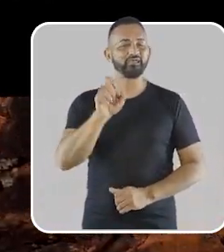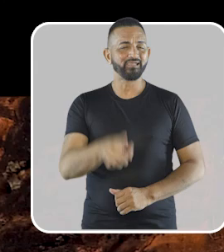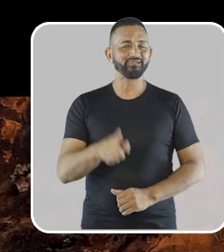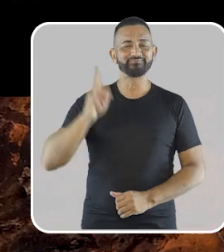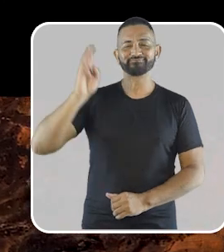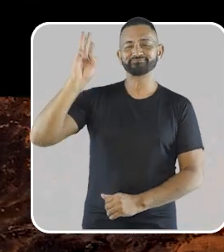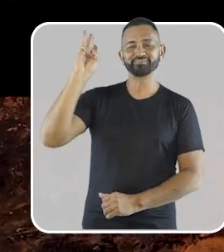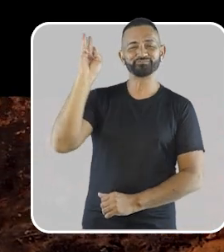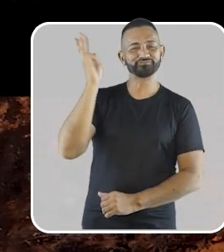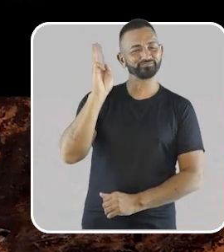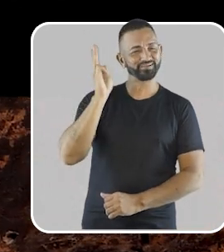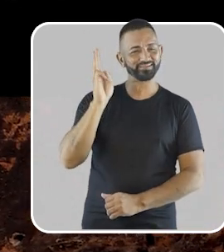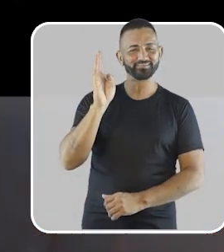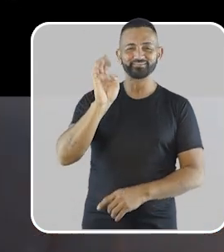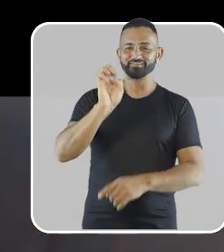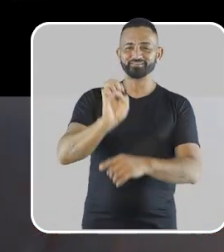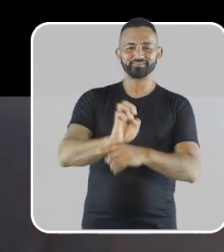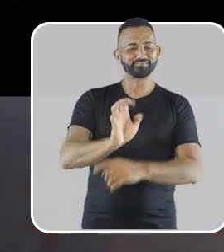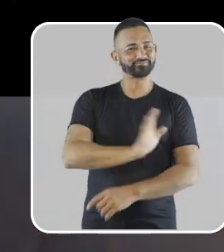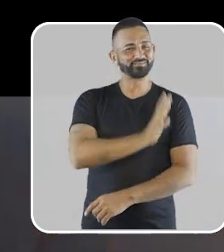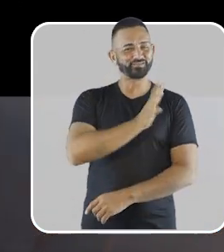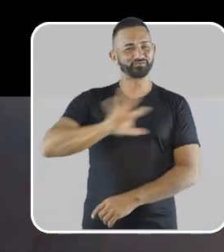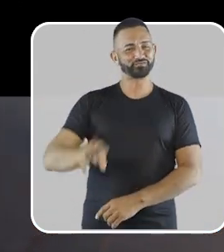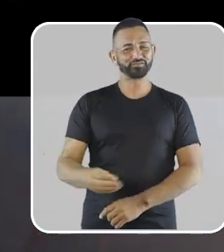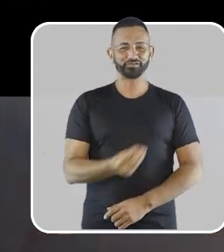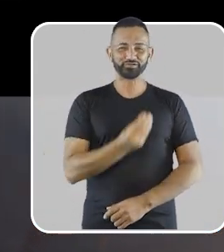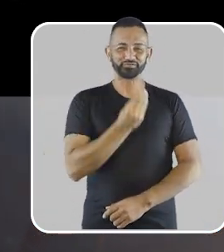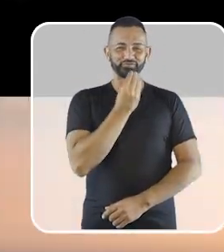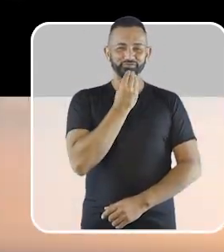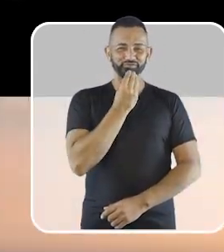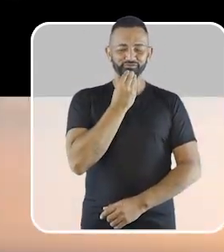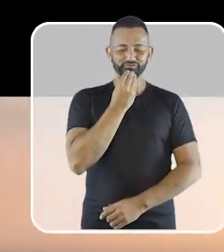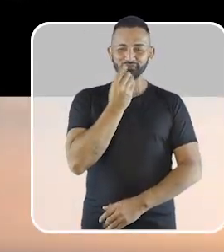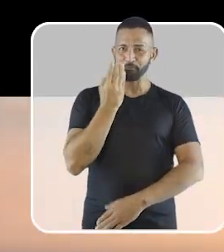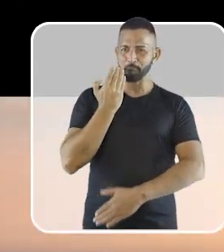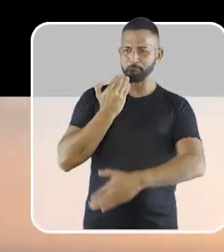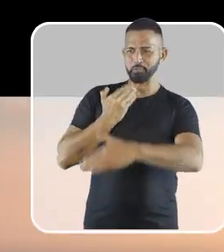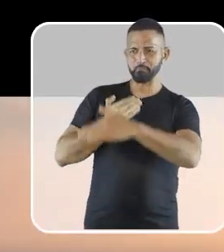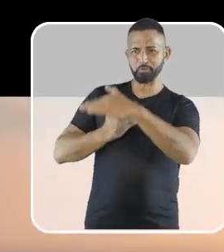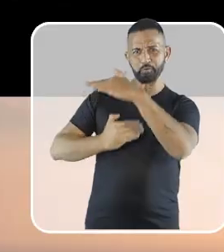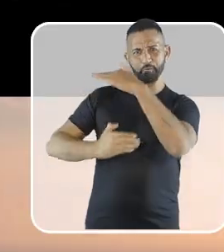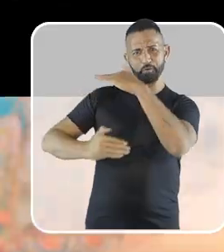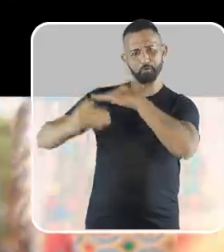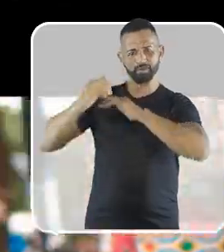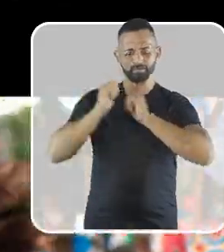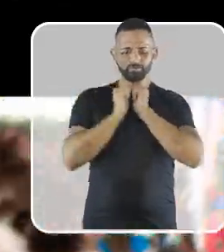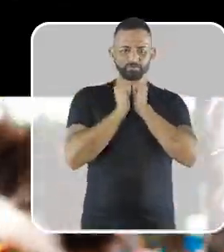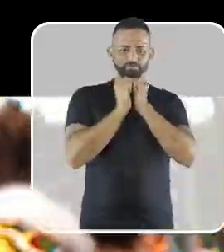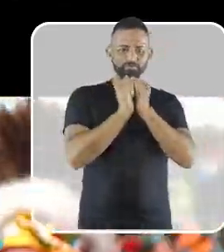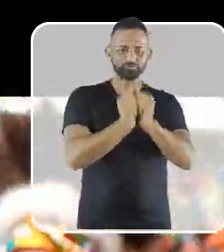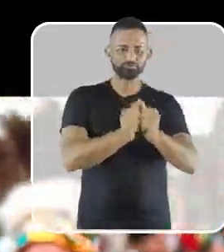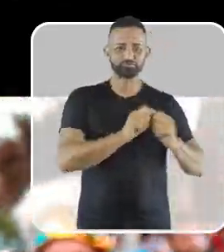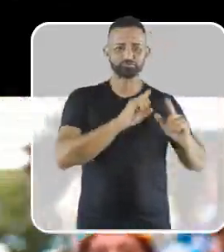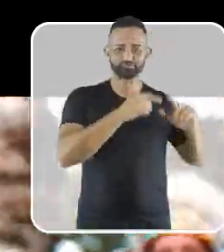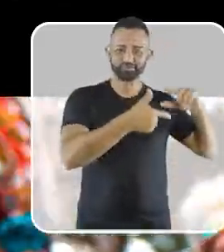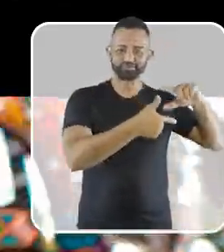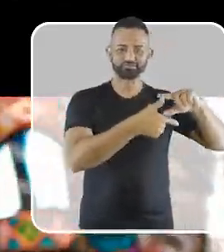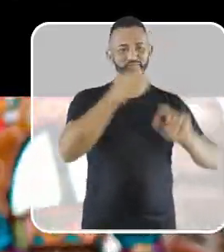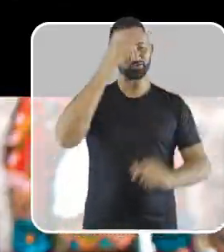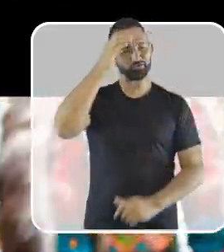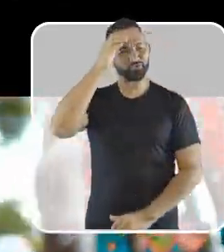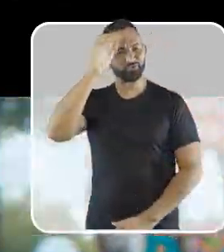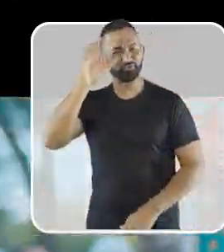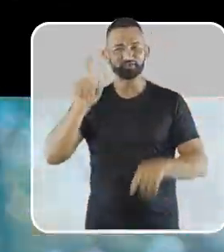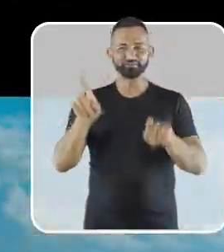Esse é o Maranhão, um estado rico de oportunidades, onde o desenvolvimento anda de mãos dadas com as tradições